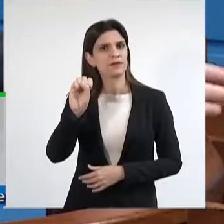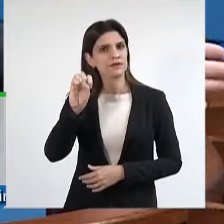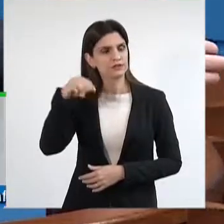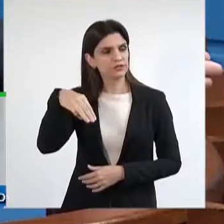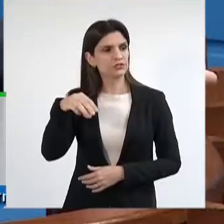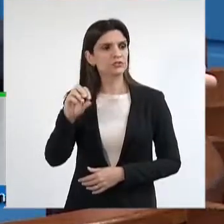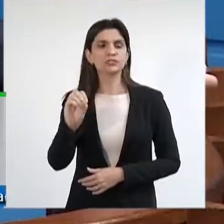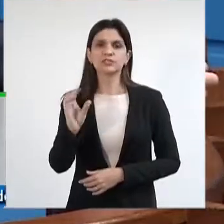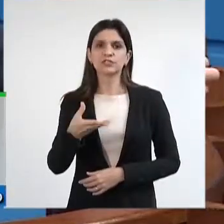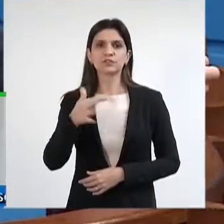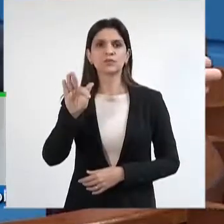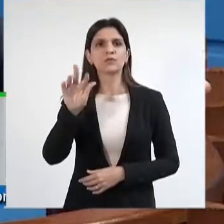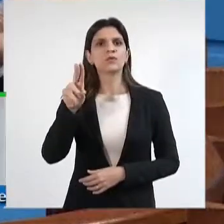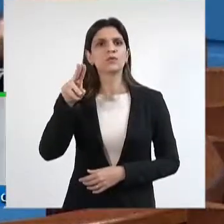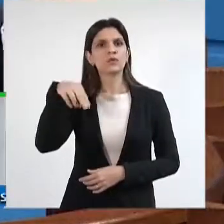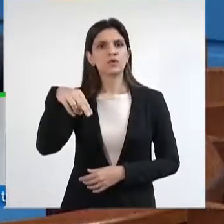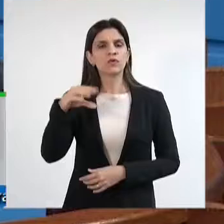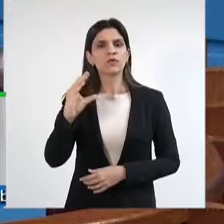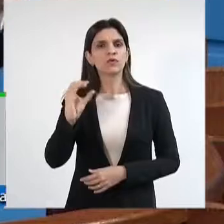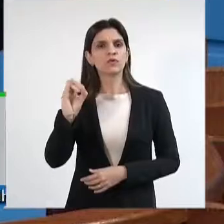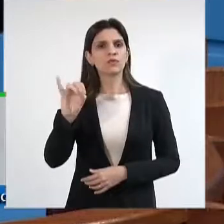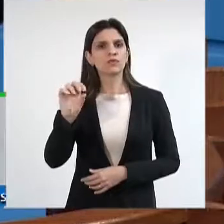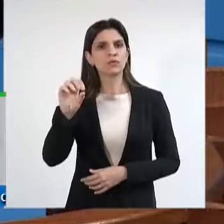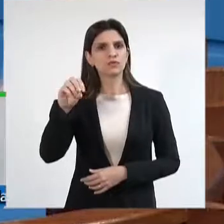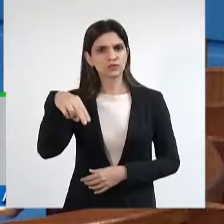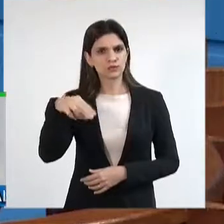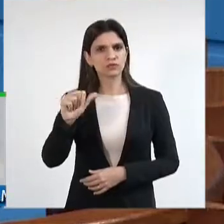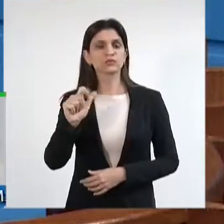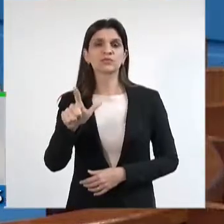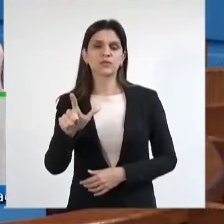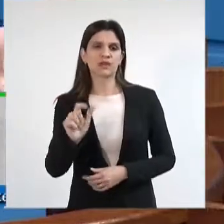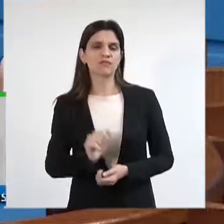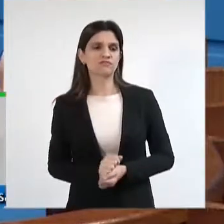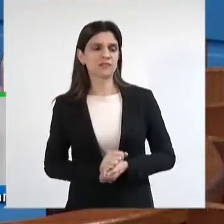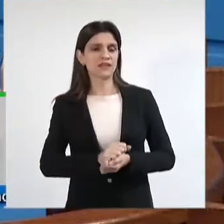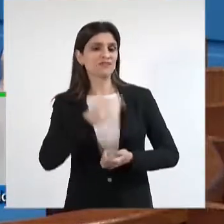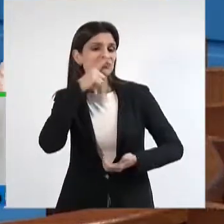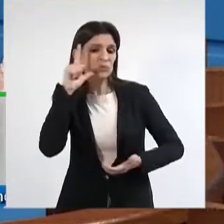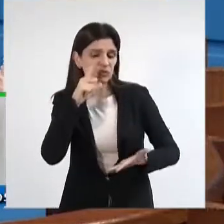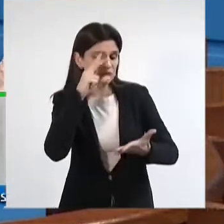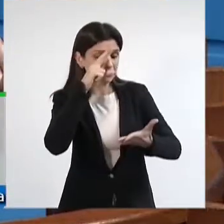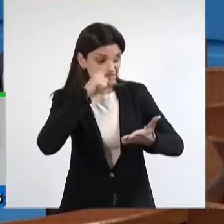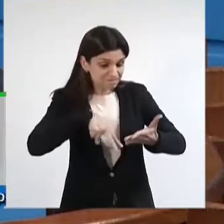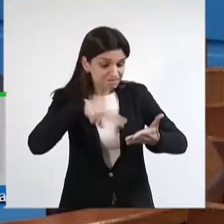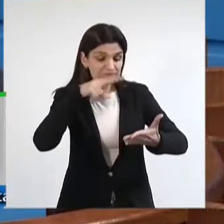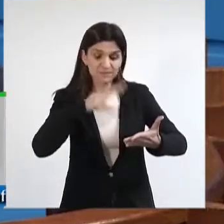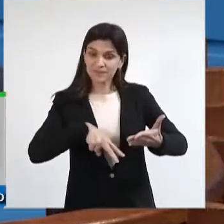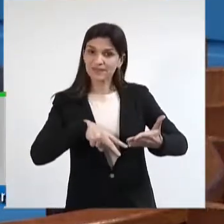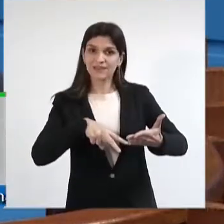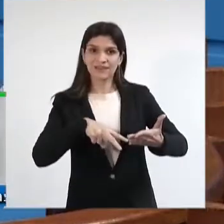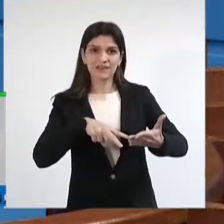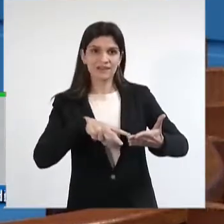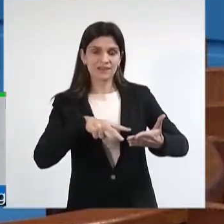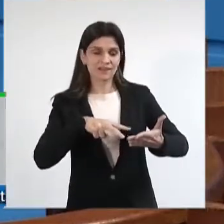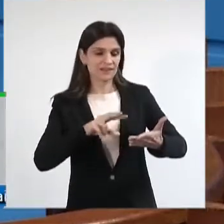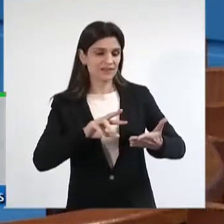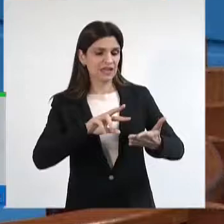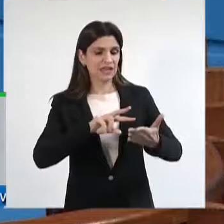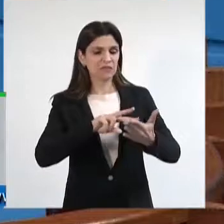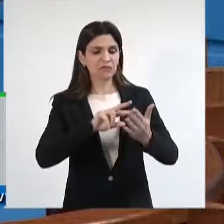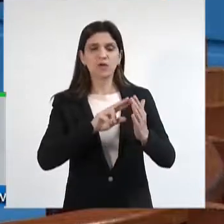como analfabetos funcionais, não dão conta de interpretar um texto, né? E isso é ruim. Isso aí